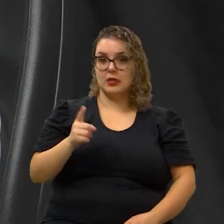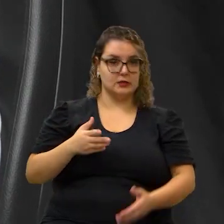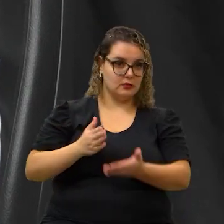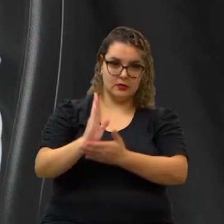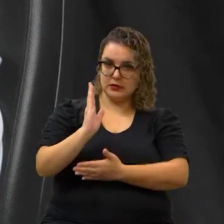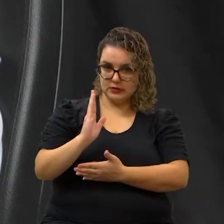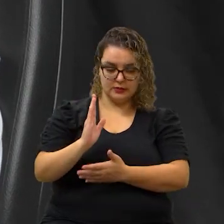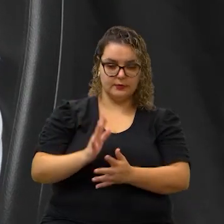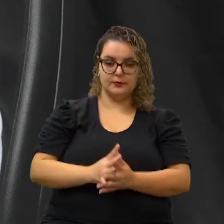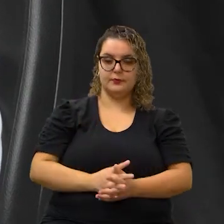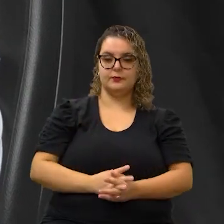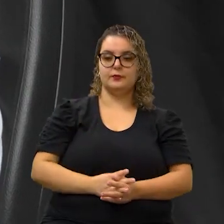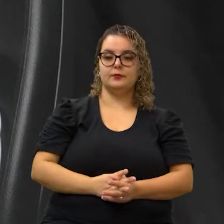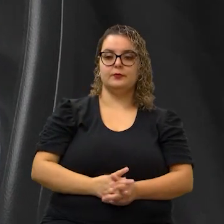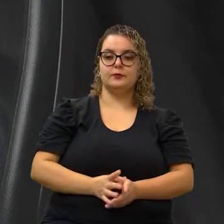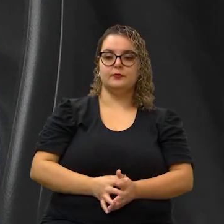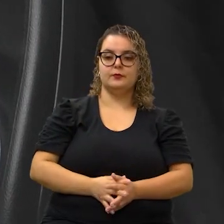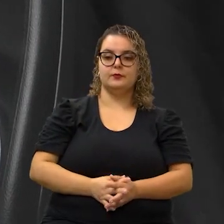mas não fui eleito.